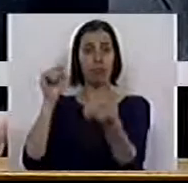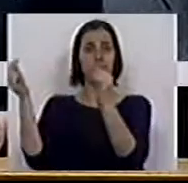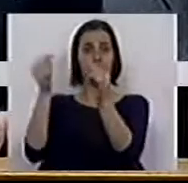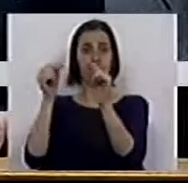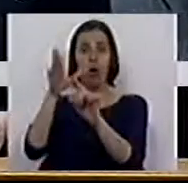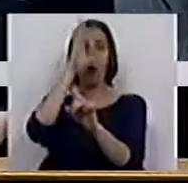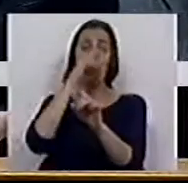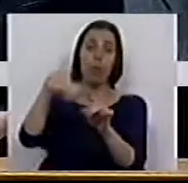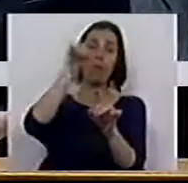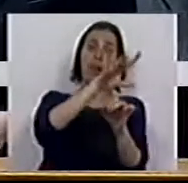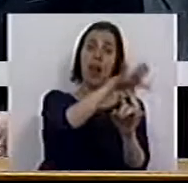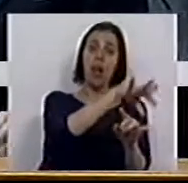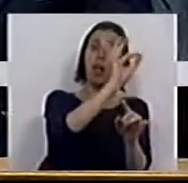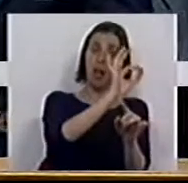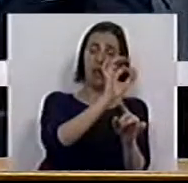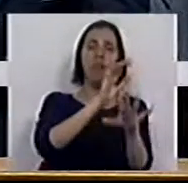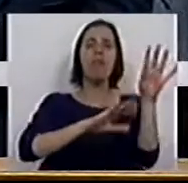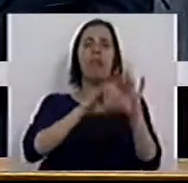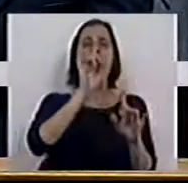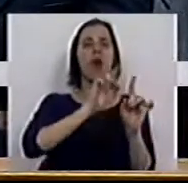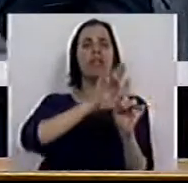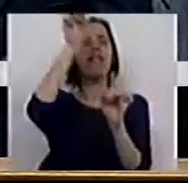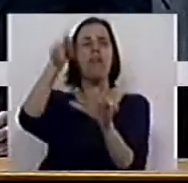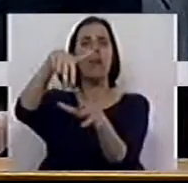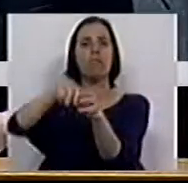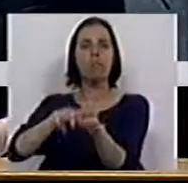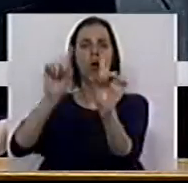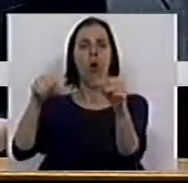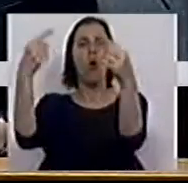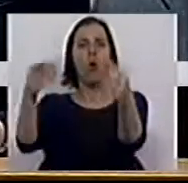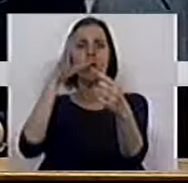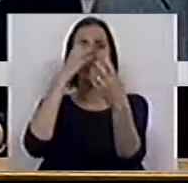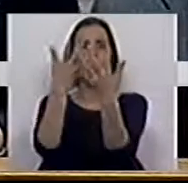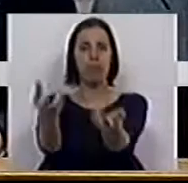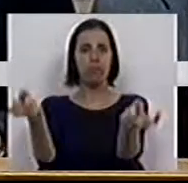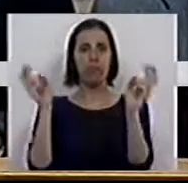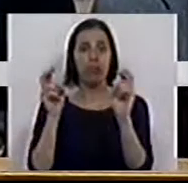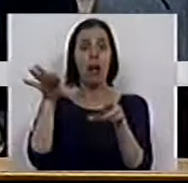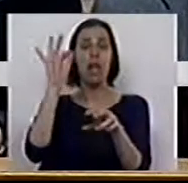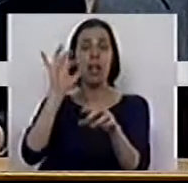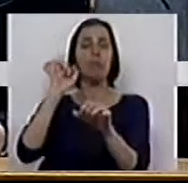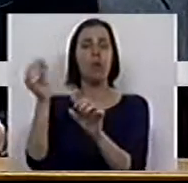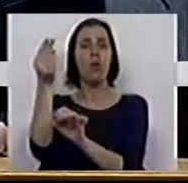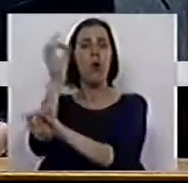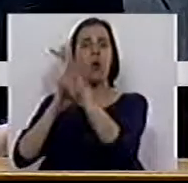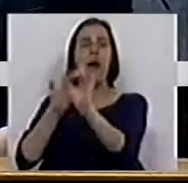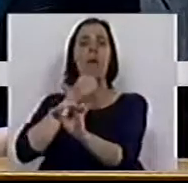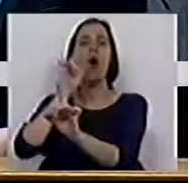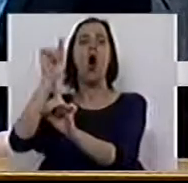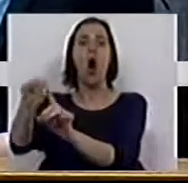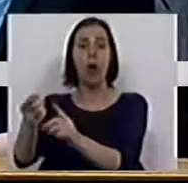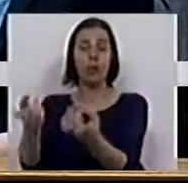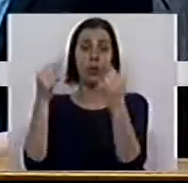com o Governo eleito o que deve ir fazer um Conselho Europeu com outros governos europeus eleitos da União Europeia.